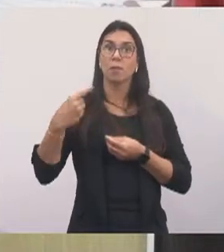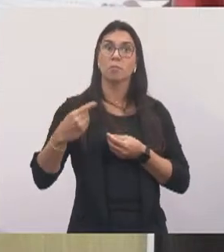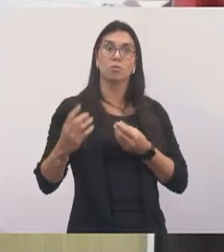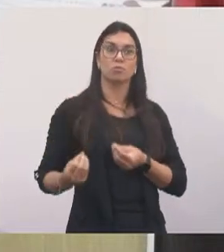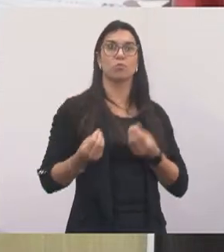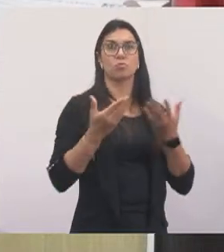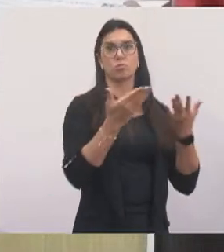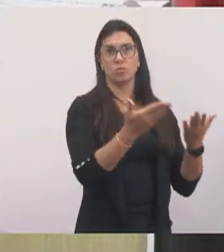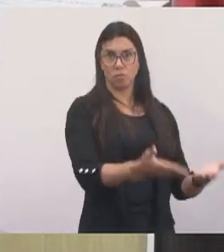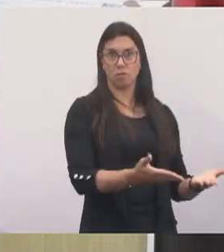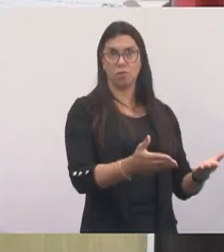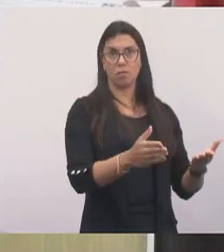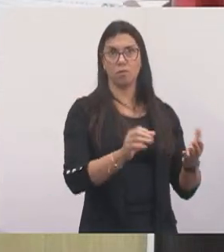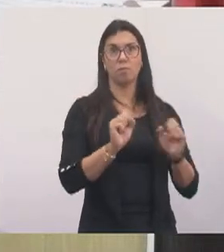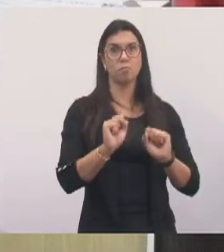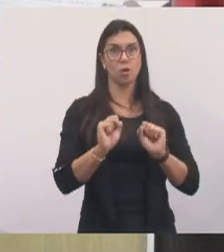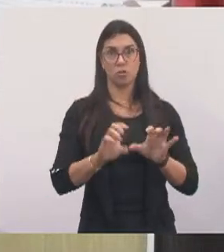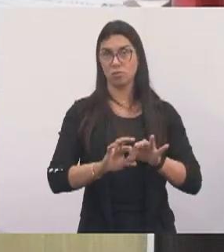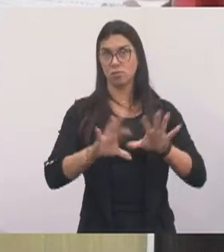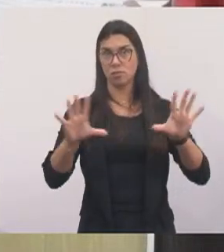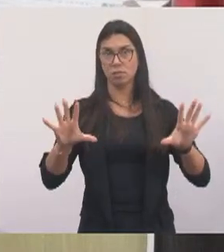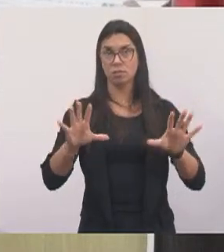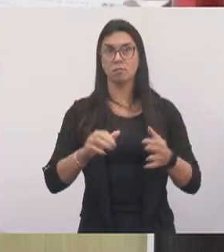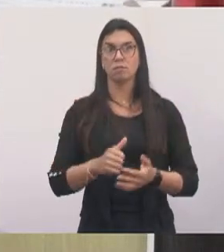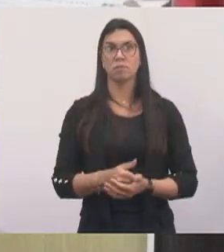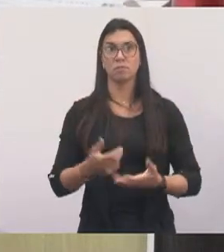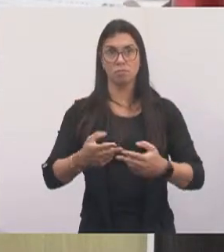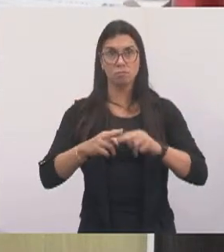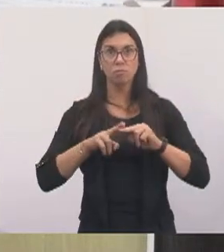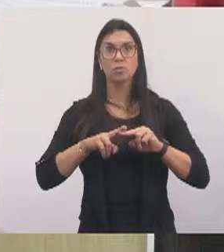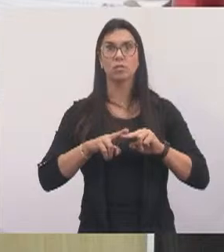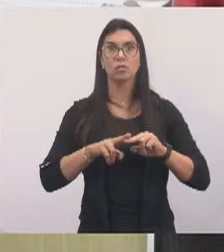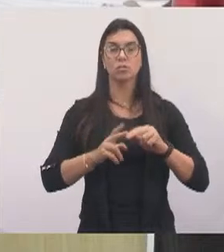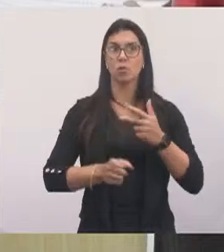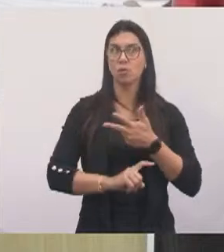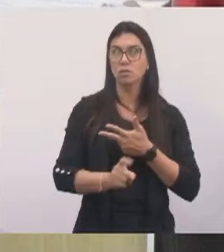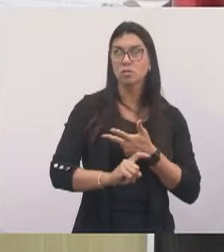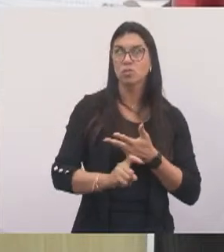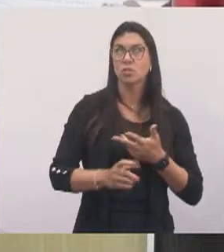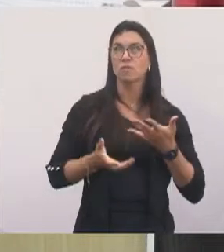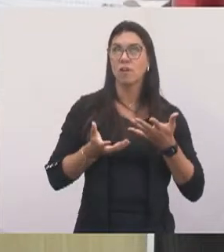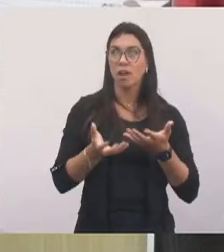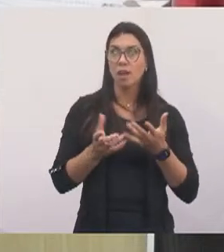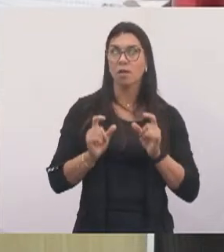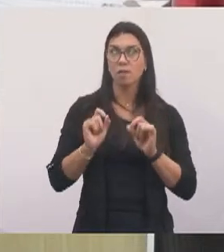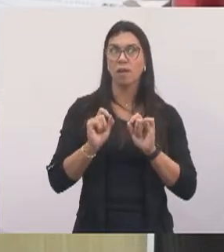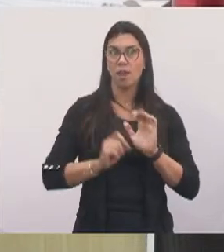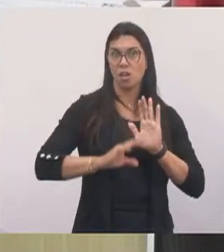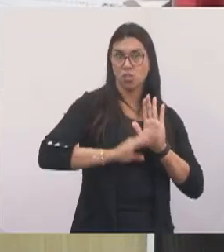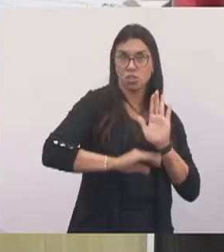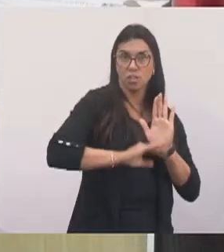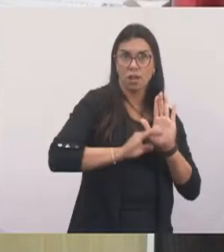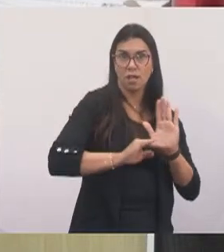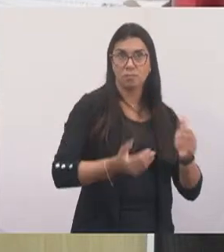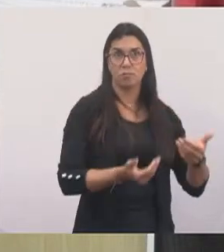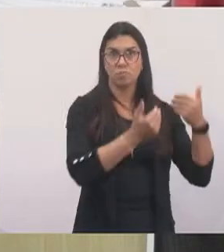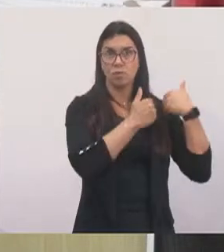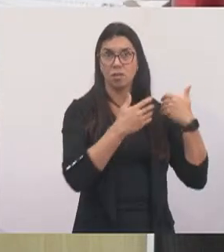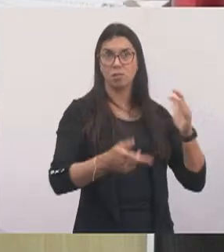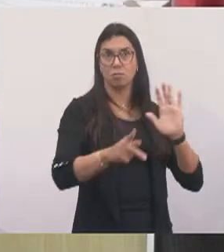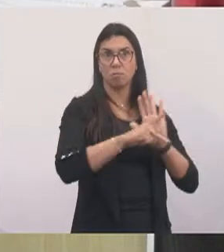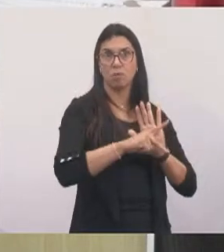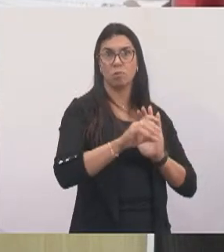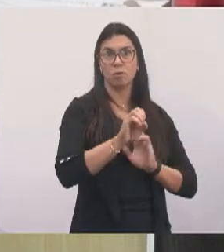no estatuto de todas as ONGs. É isso que o executivo está querendo fazer. Tirar a responsabilidade de uma ONG de